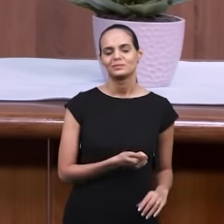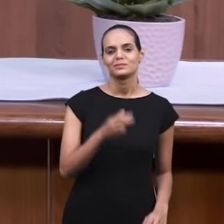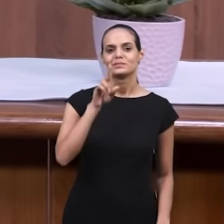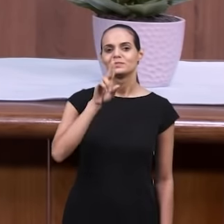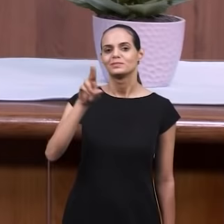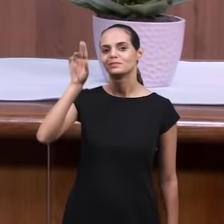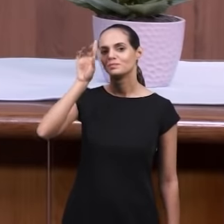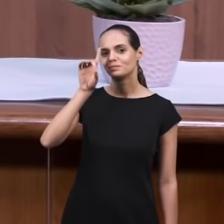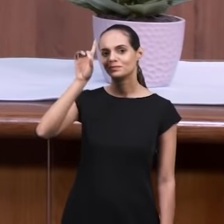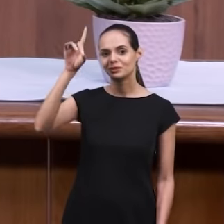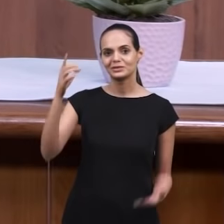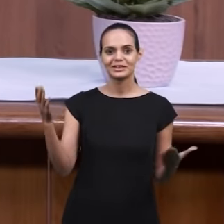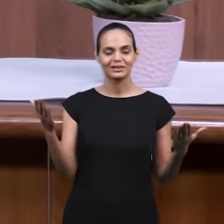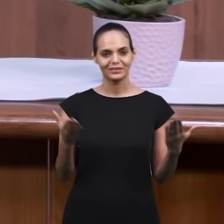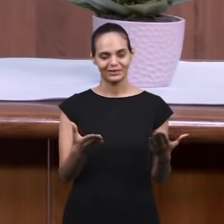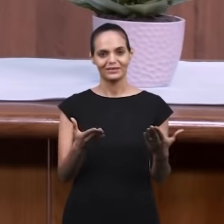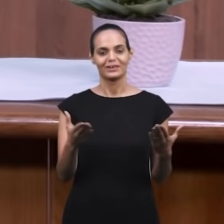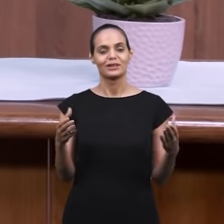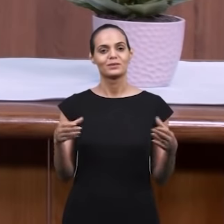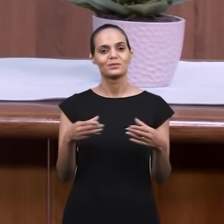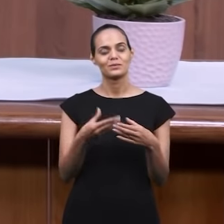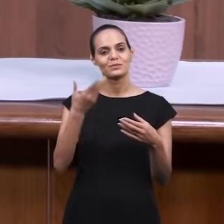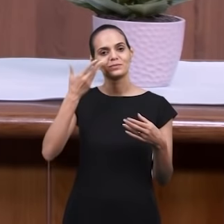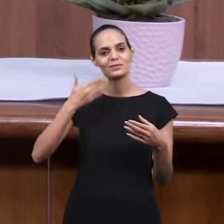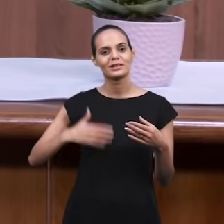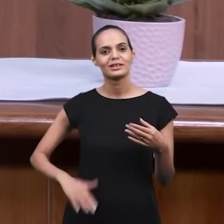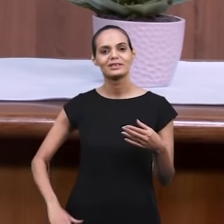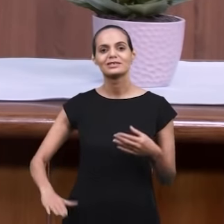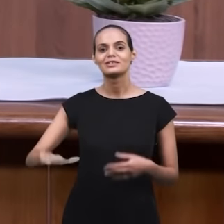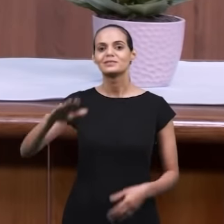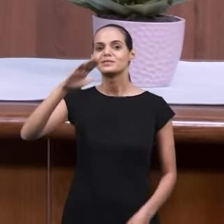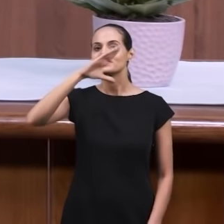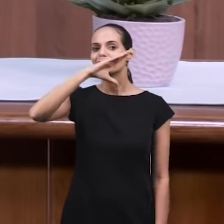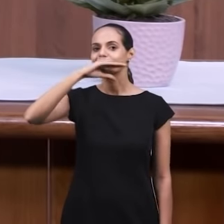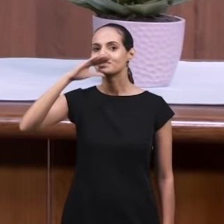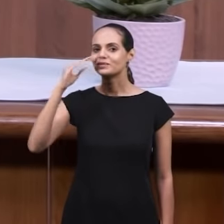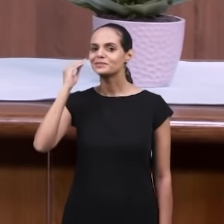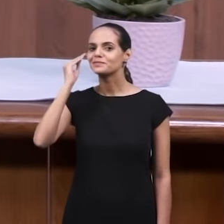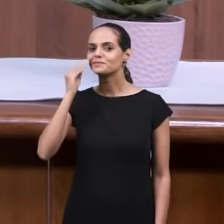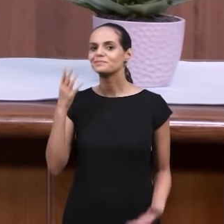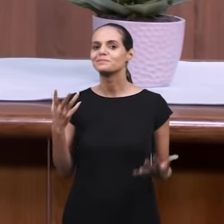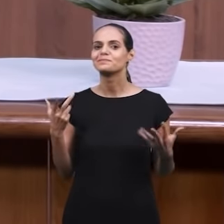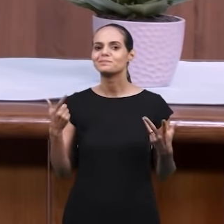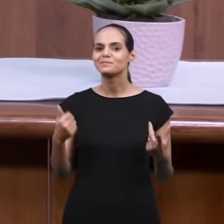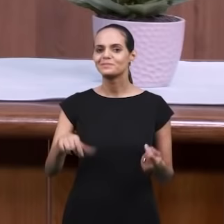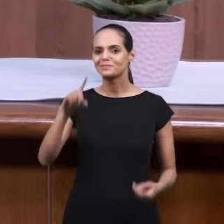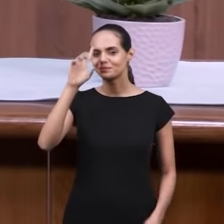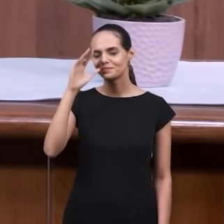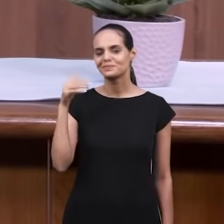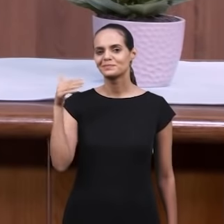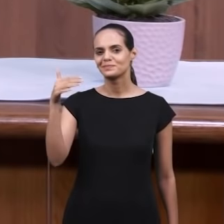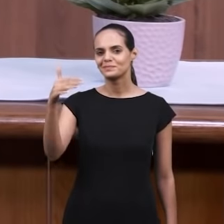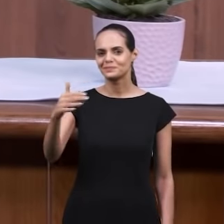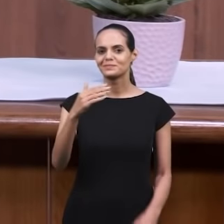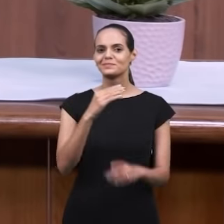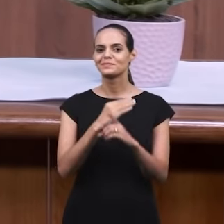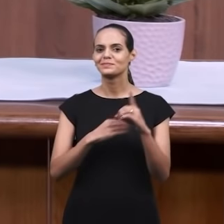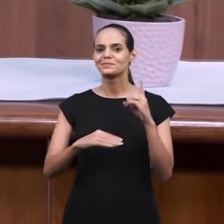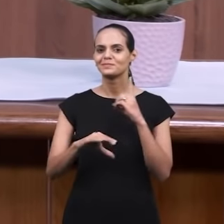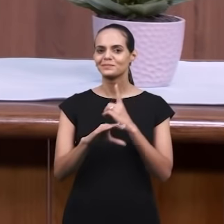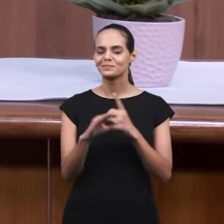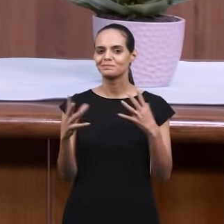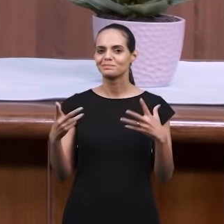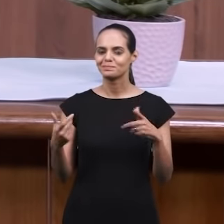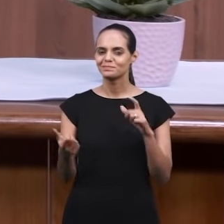Deus, agora com as crianças intermediárias e adolescentes. Tem sido uma experiência maravilhosa a cada culto, cantar junto com as nossas